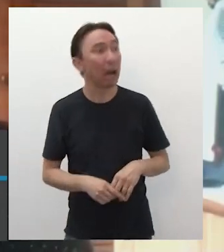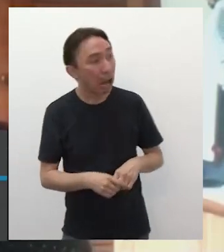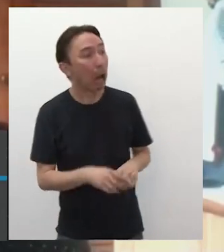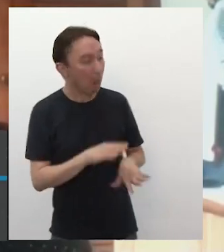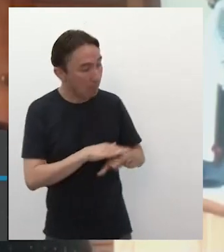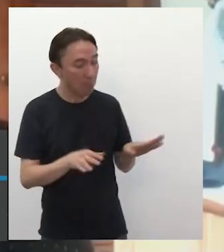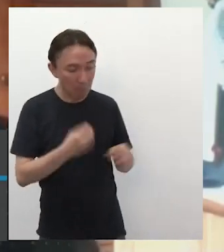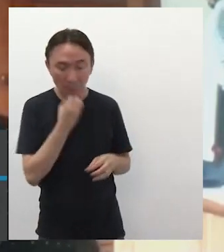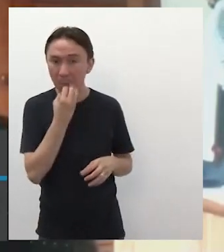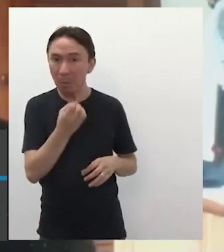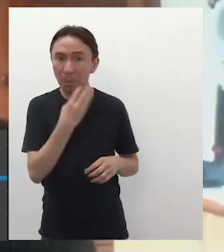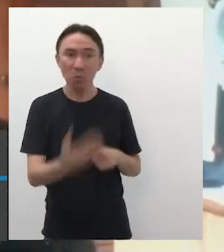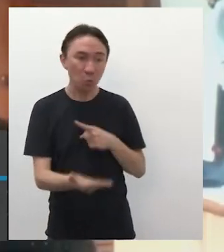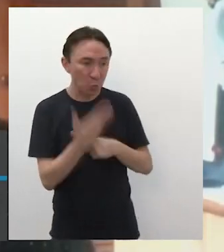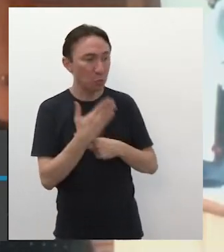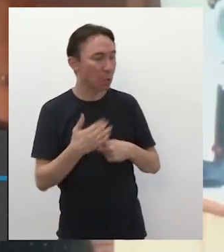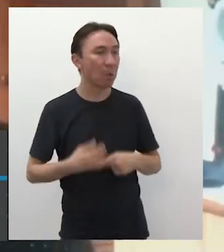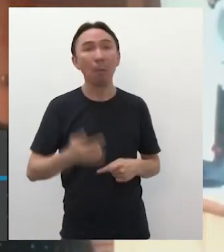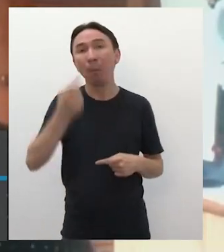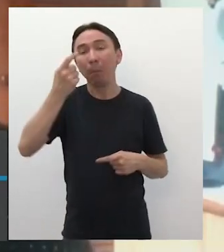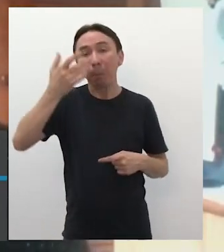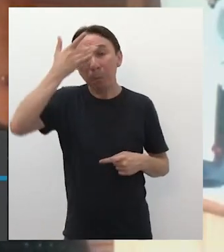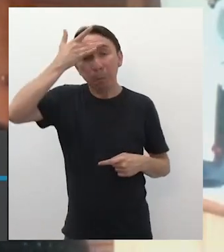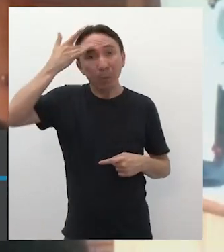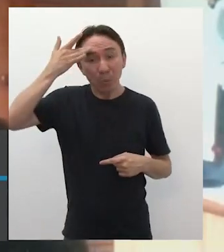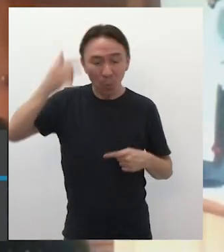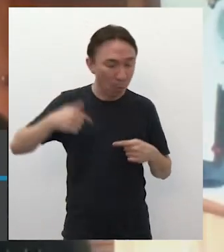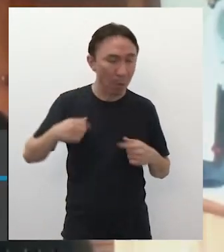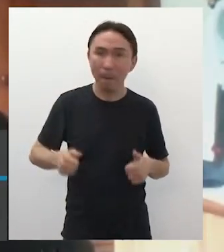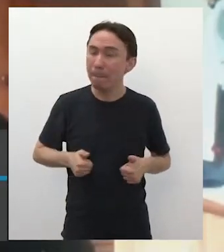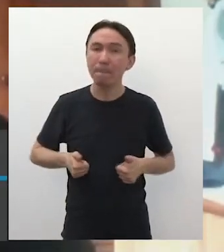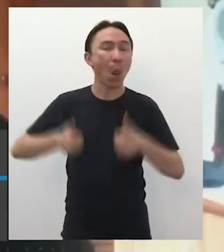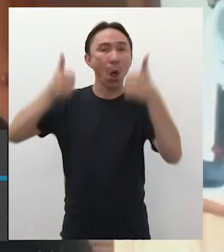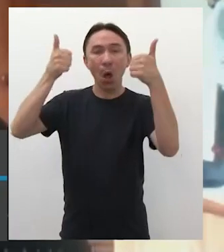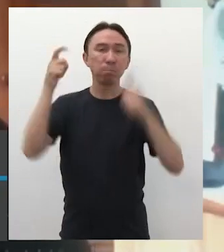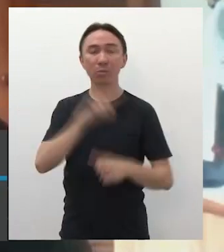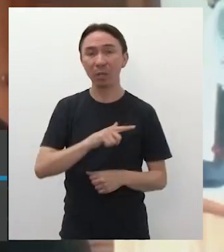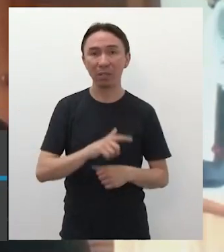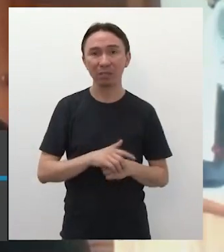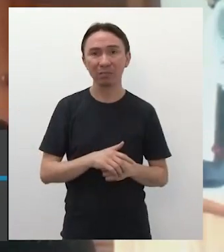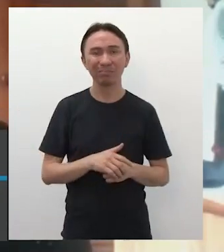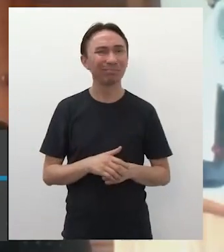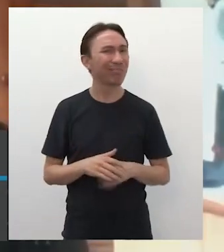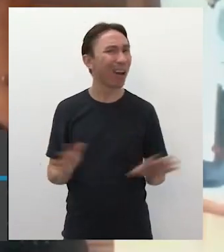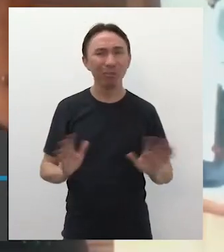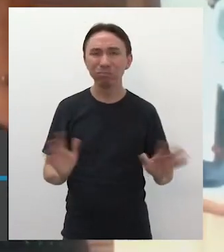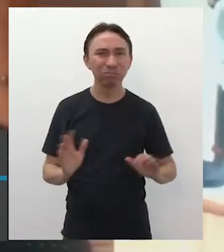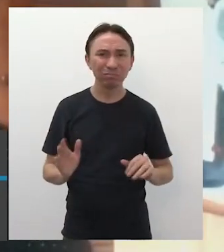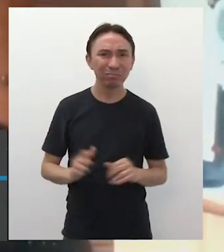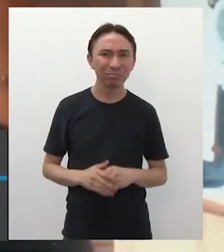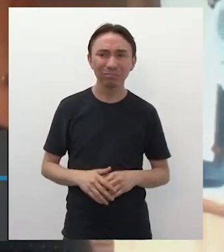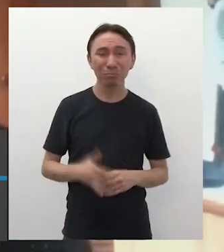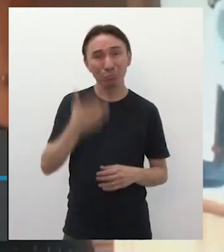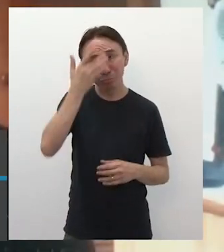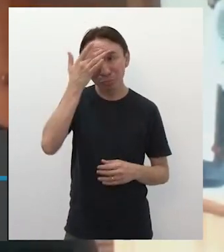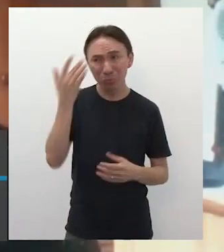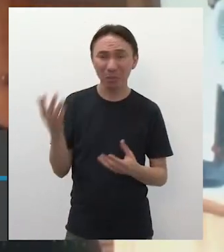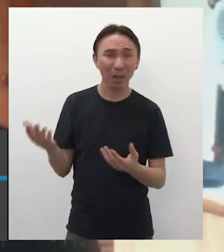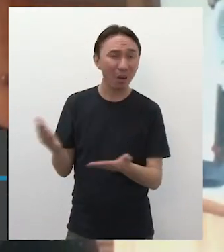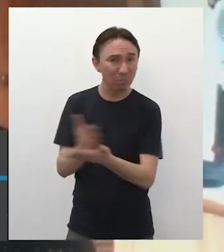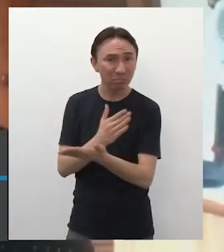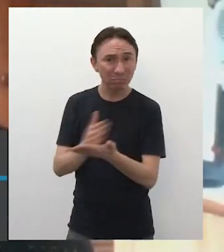de muitas pessoas que têm muito conteúdo, sabem muito, mas como